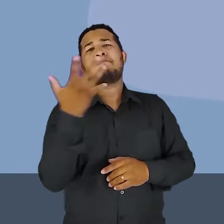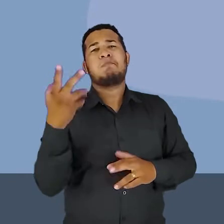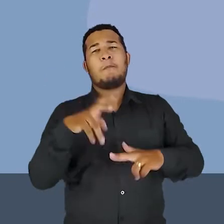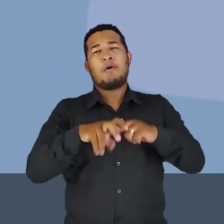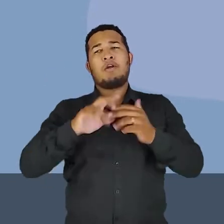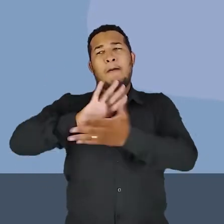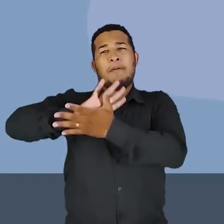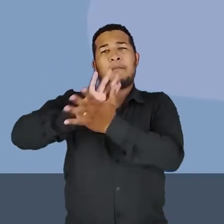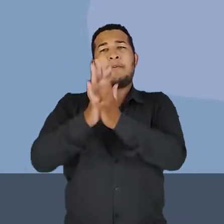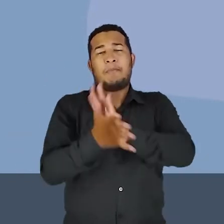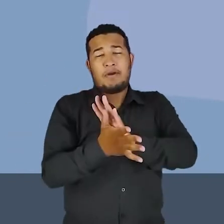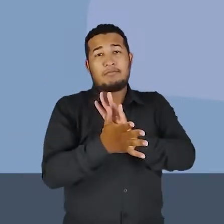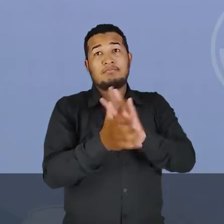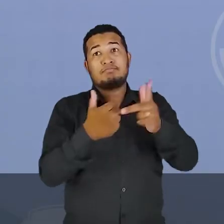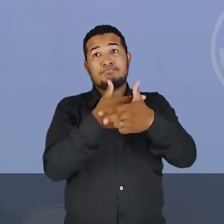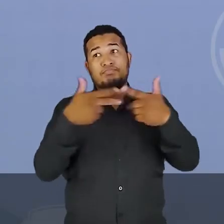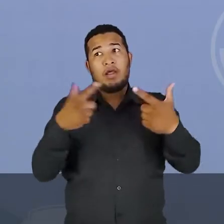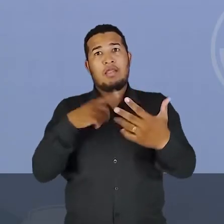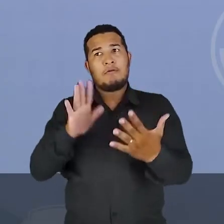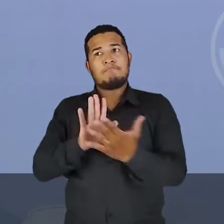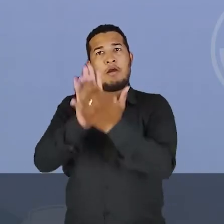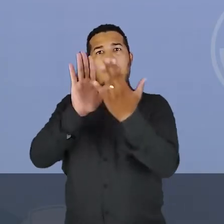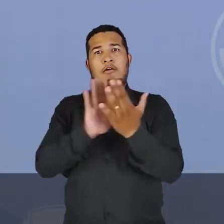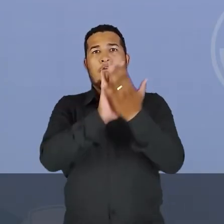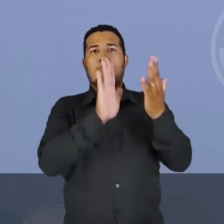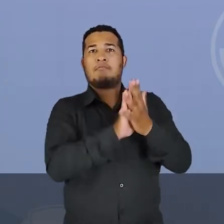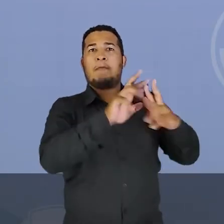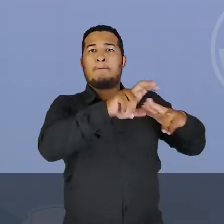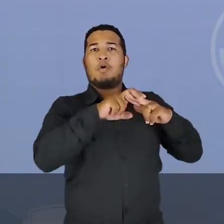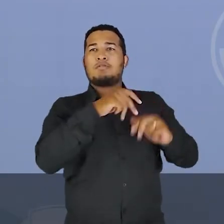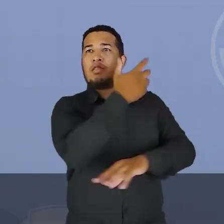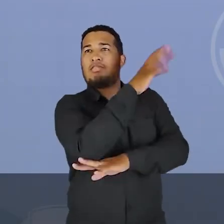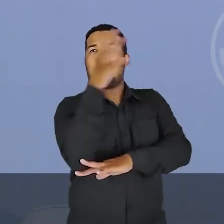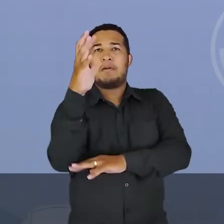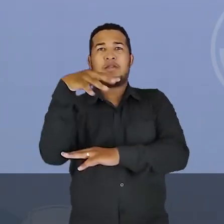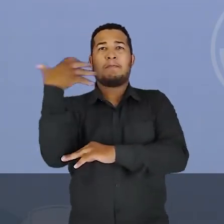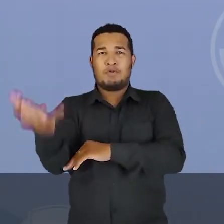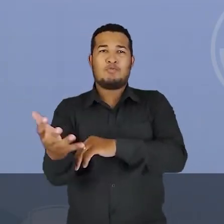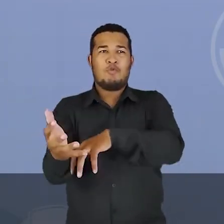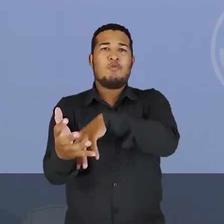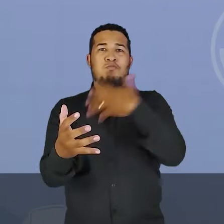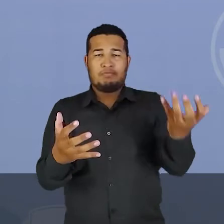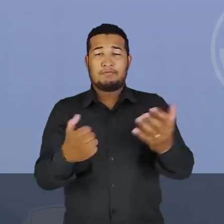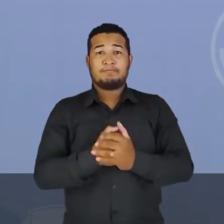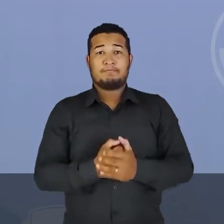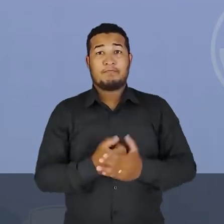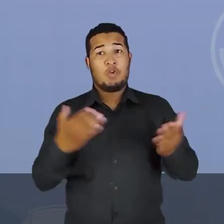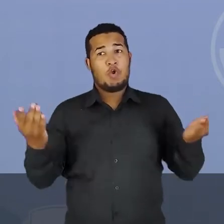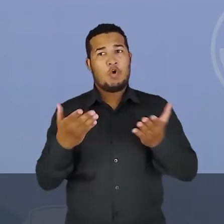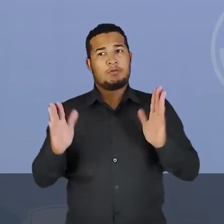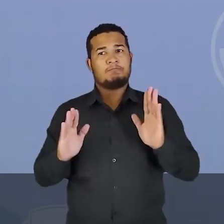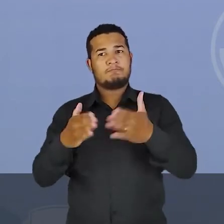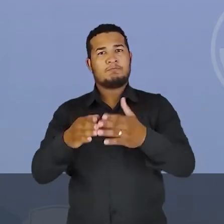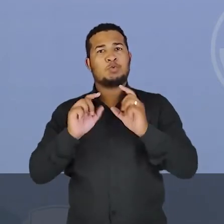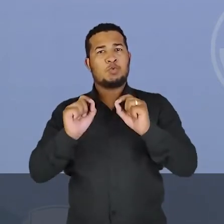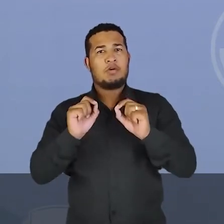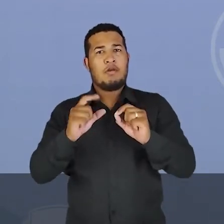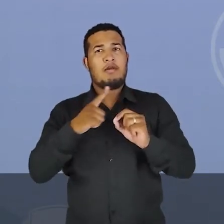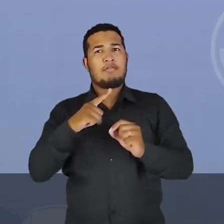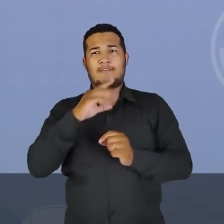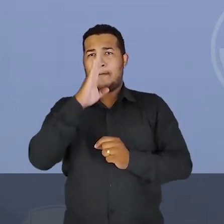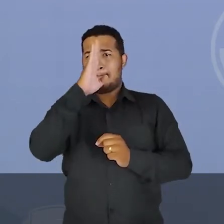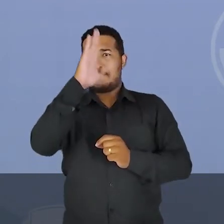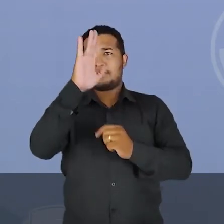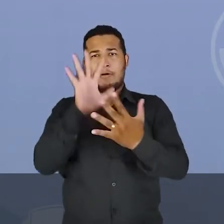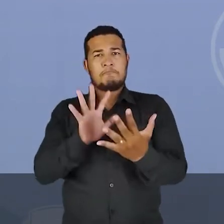destruição, vários impactos gerados pelo desmatamento, certo? Então nós vamos falar um pouquinho agora sobre um dos principais